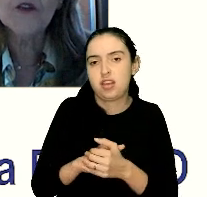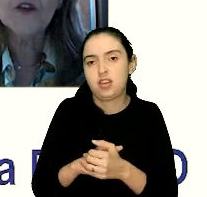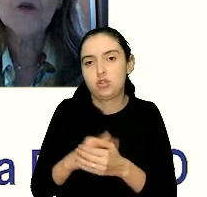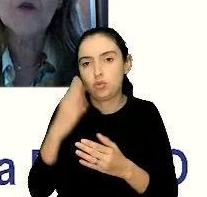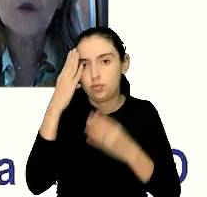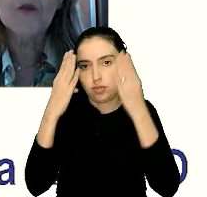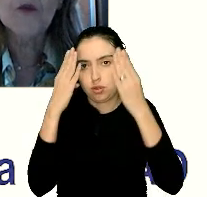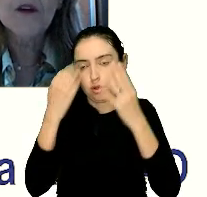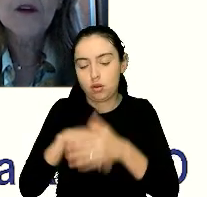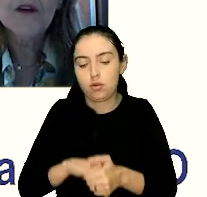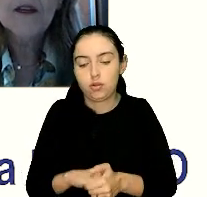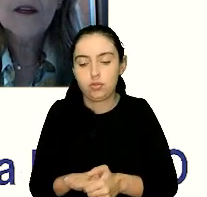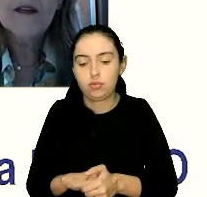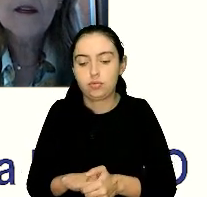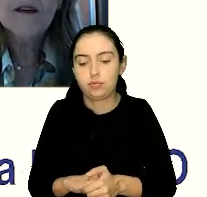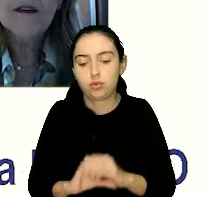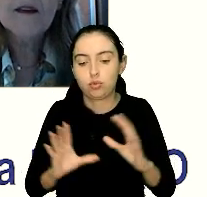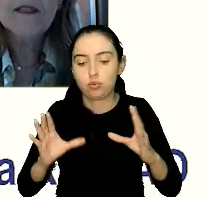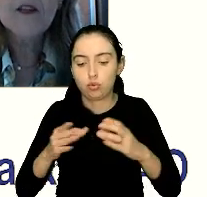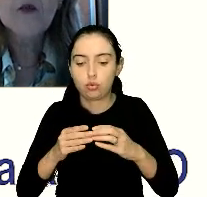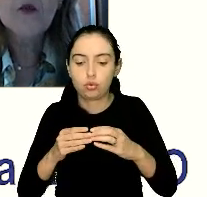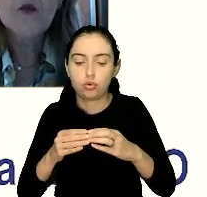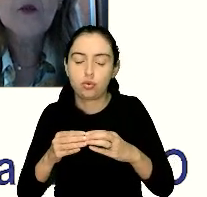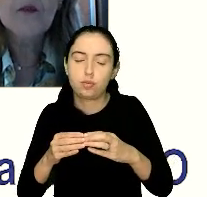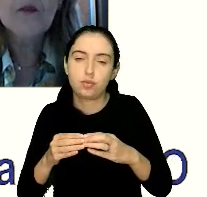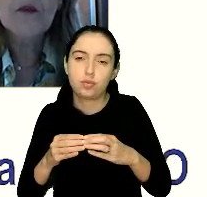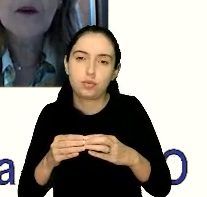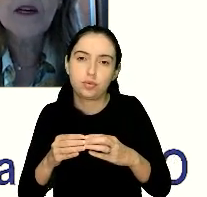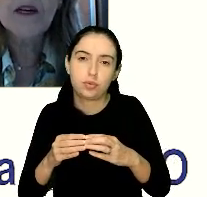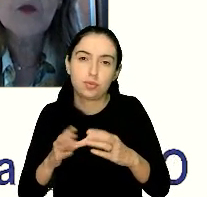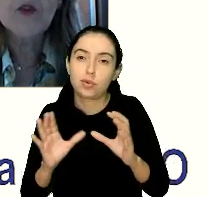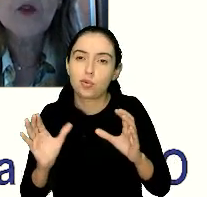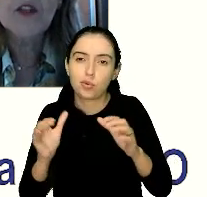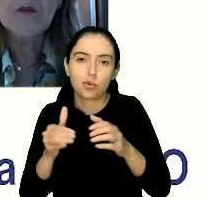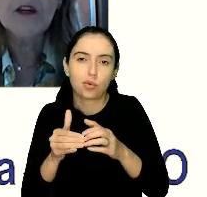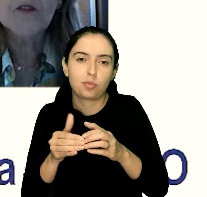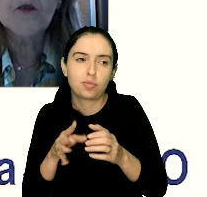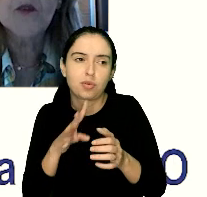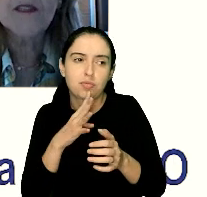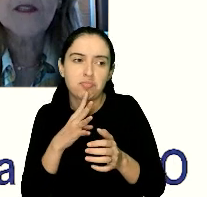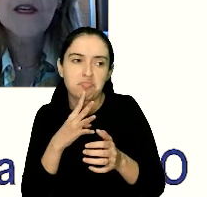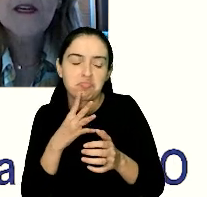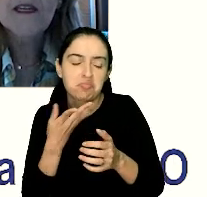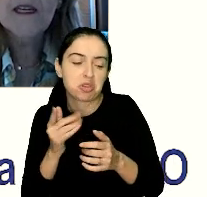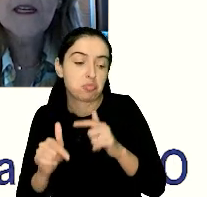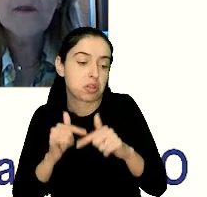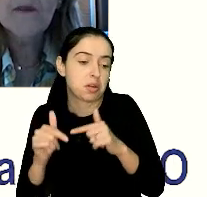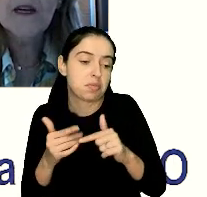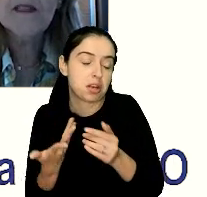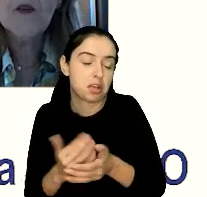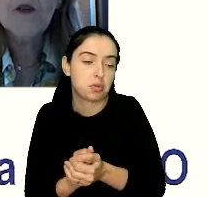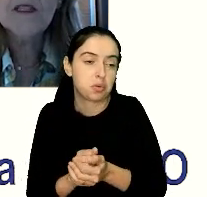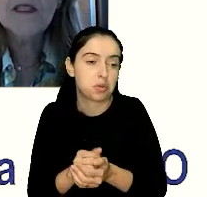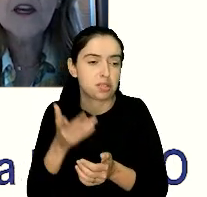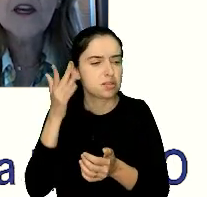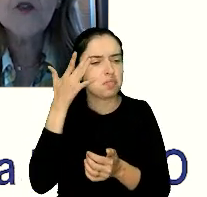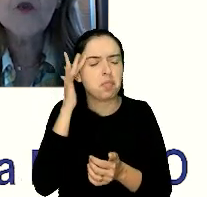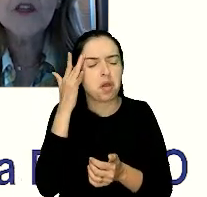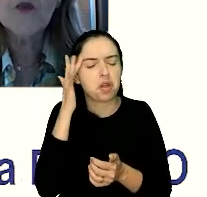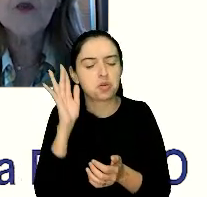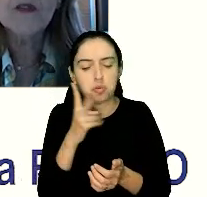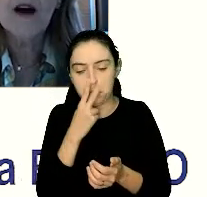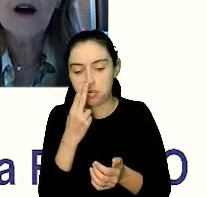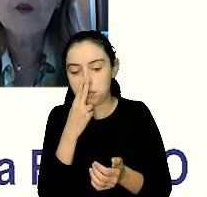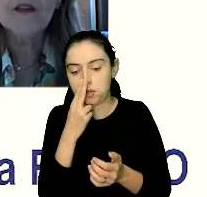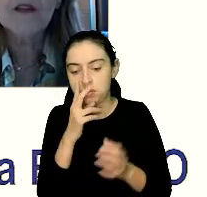né? Aqui eu tenho um grupo, esse grupo me parece um grupo de trabalhadores, e esse parece que é um